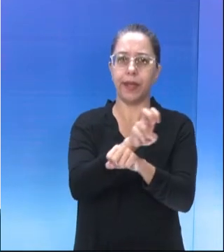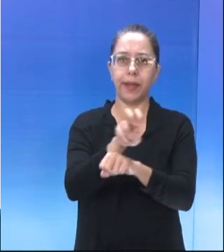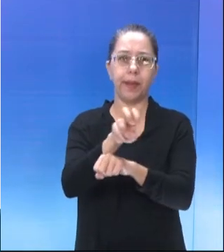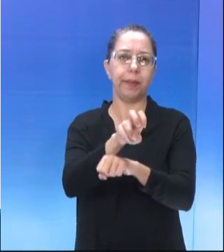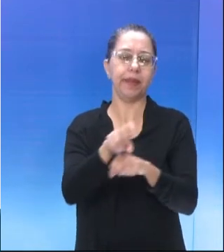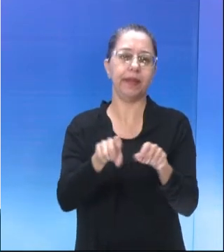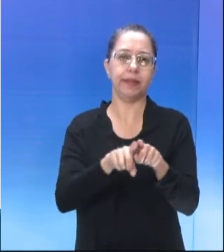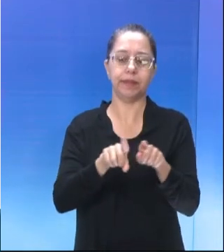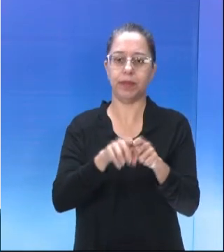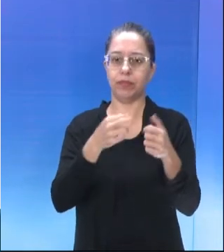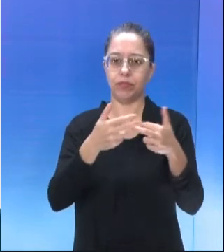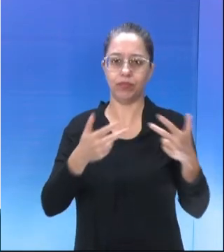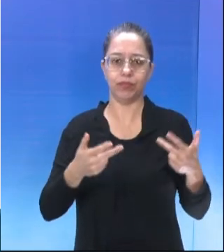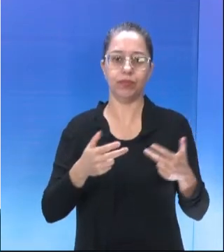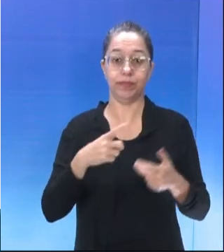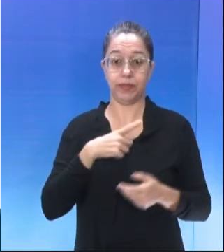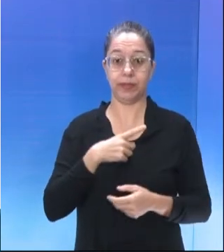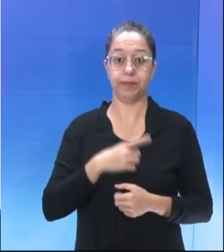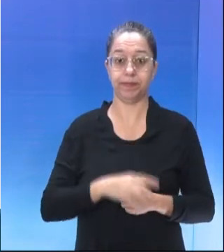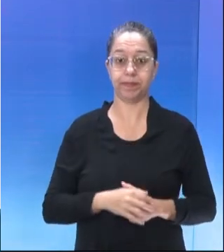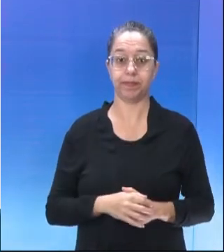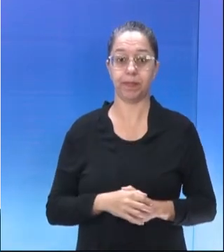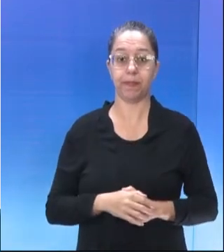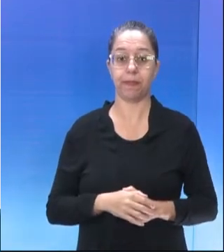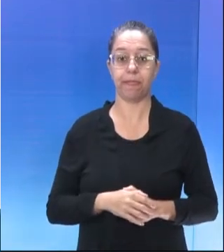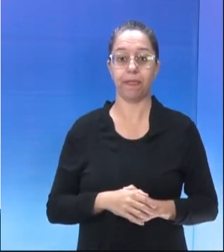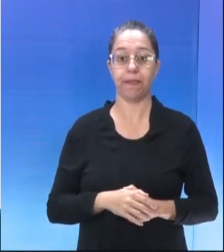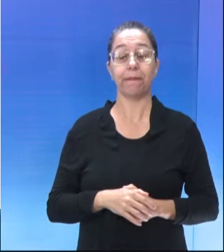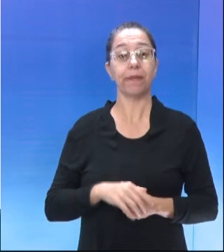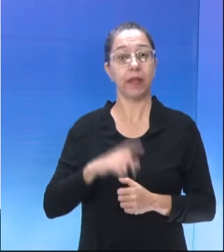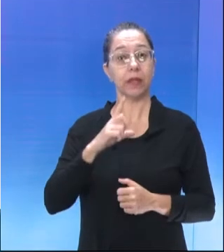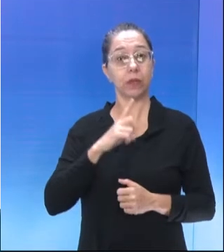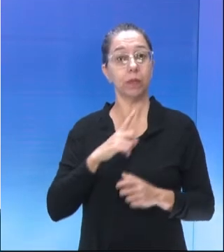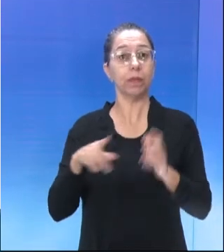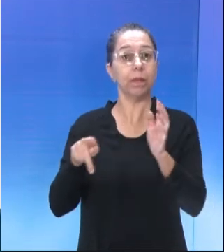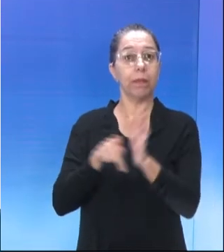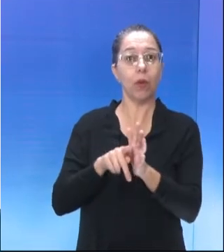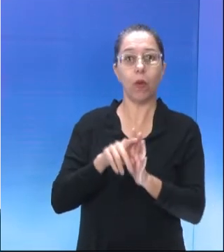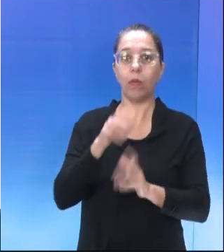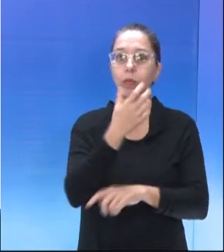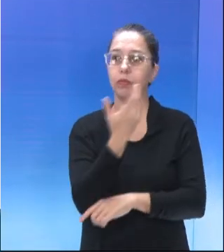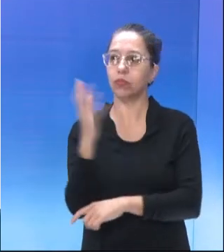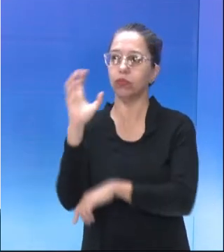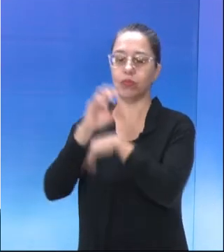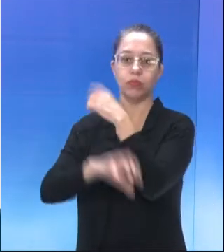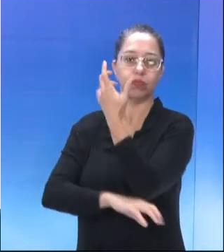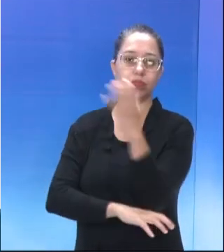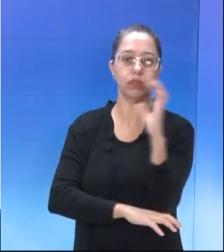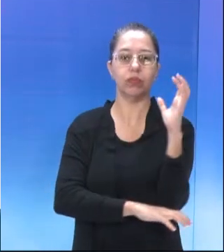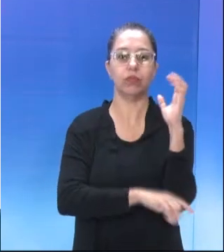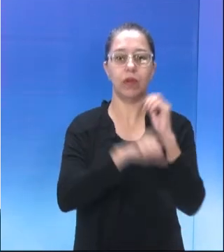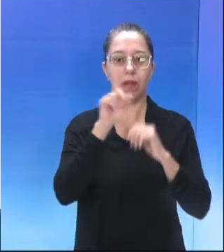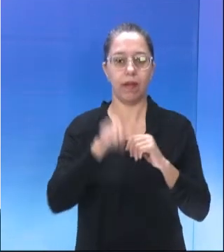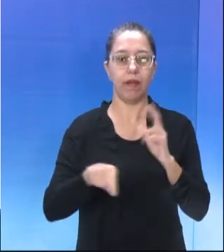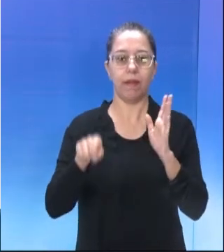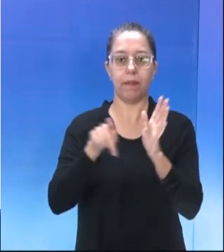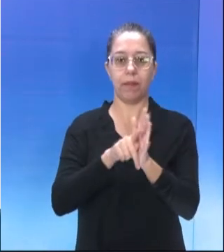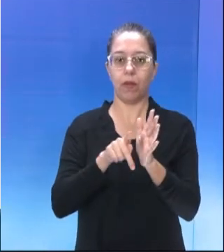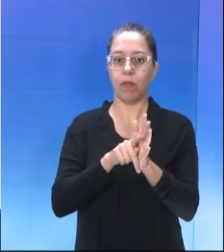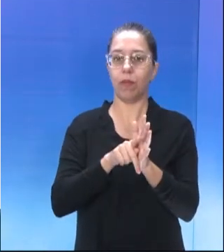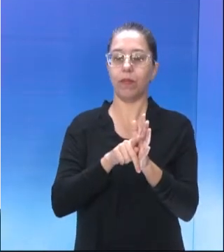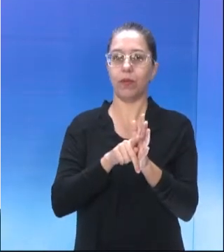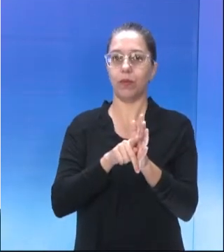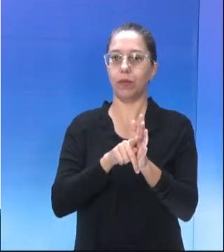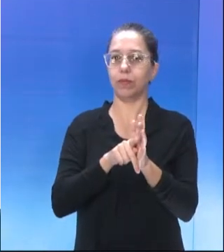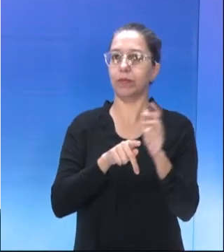Uma adaptação associada a esse bioma presente nos seres vivos dos grupos citados é o